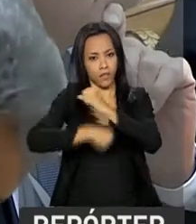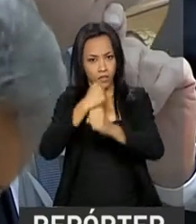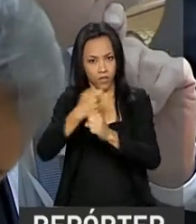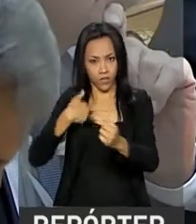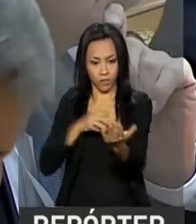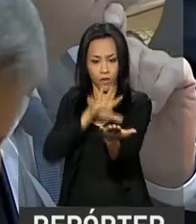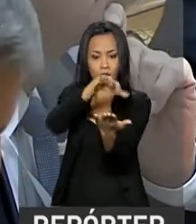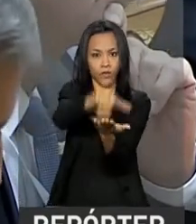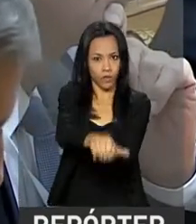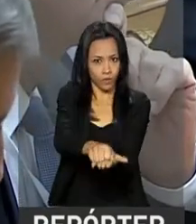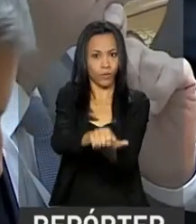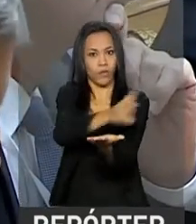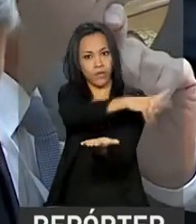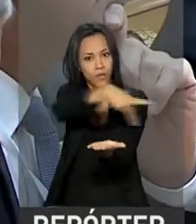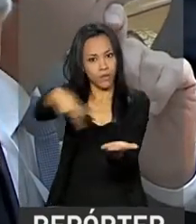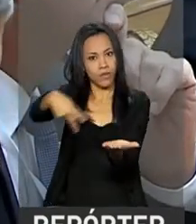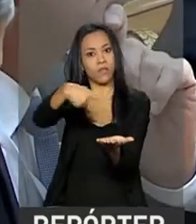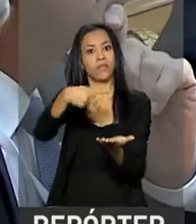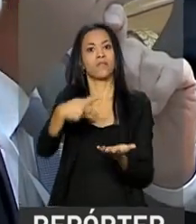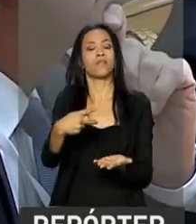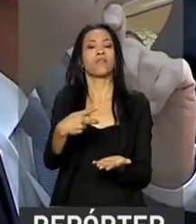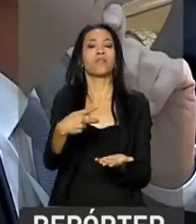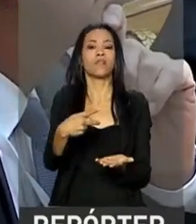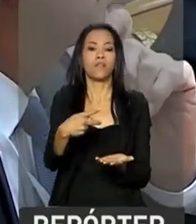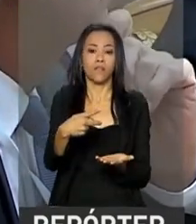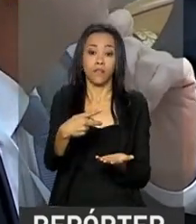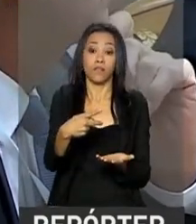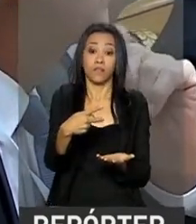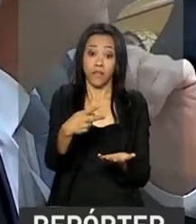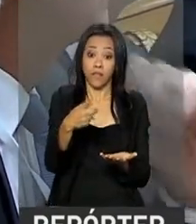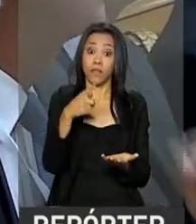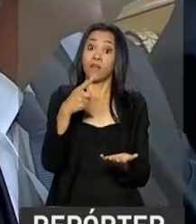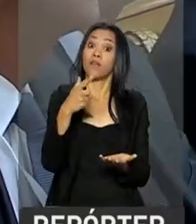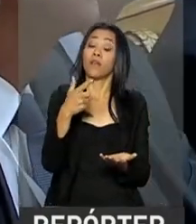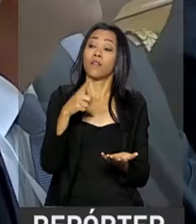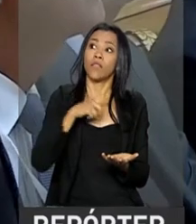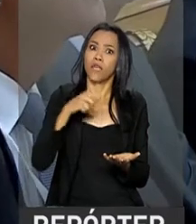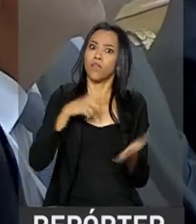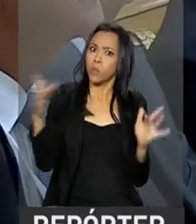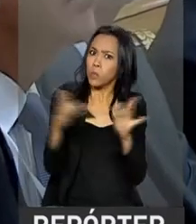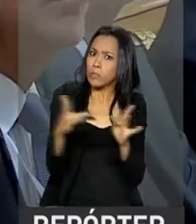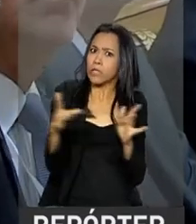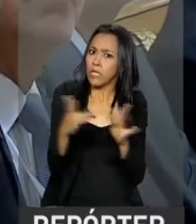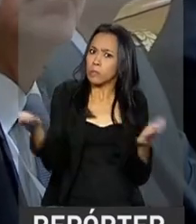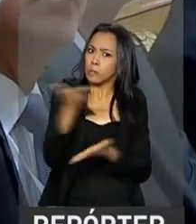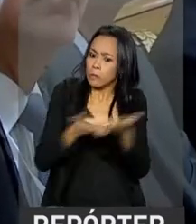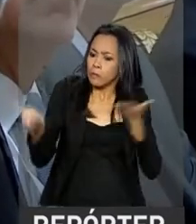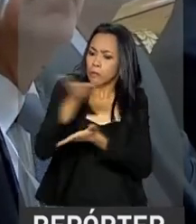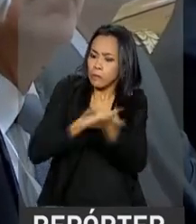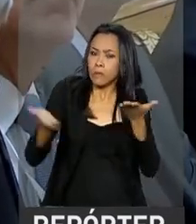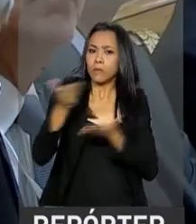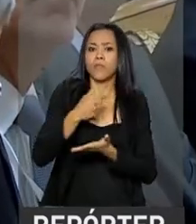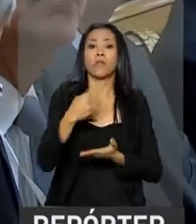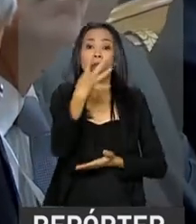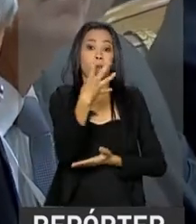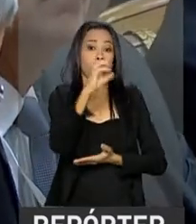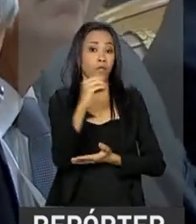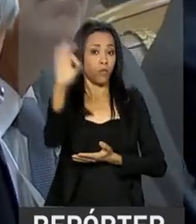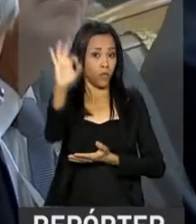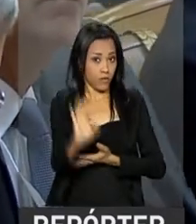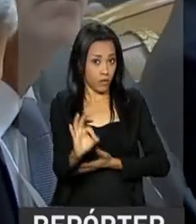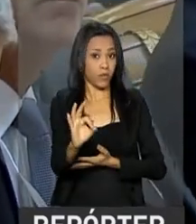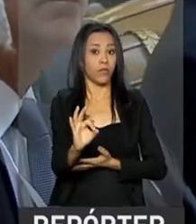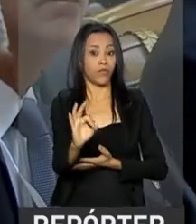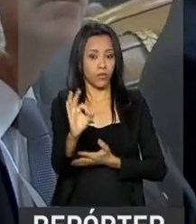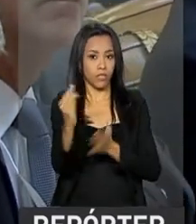presidência, houve um incremento da relação comercial Brasil-Rússia em 40% de